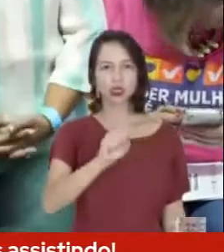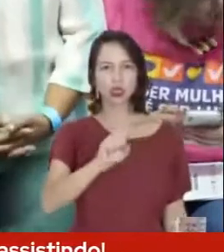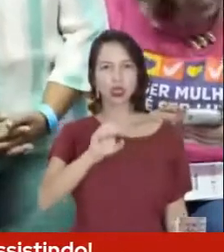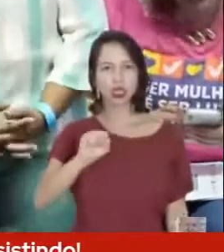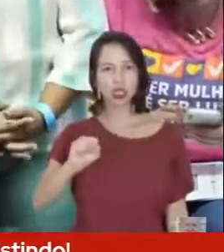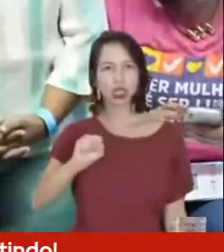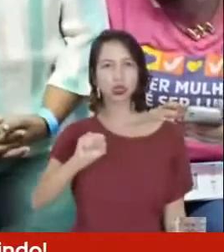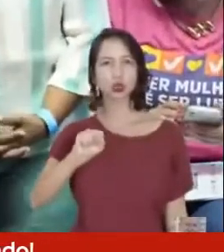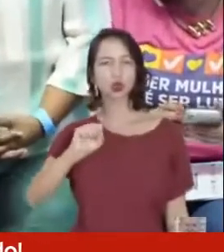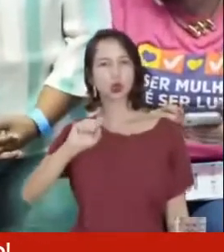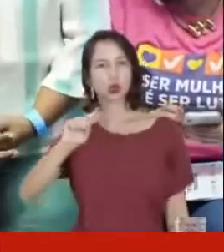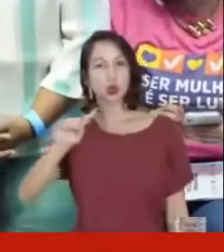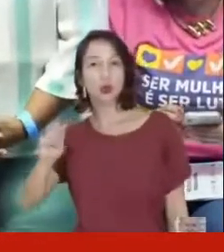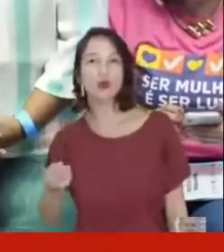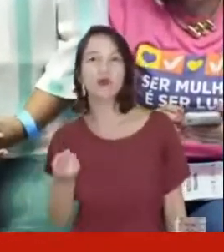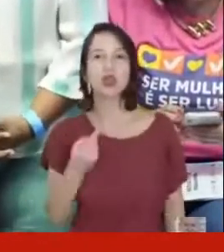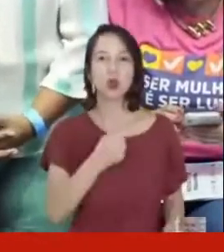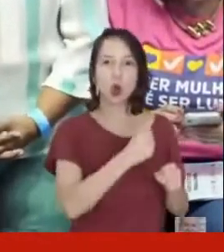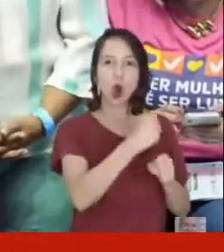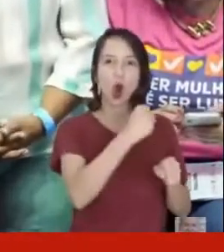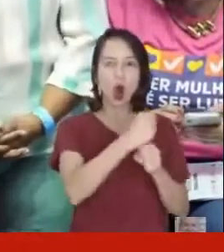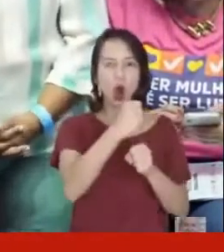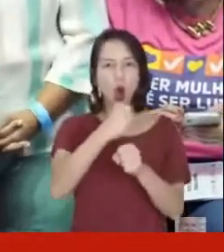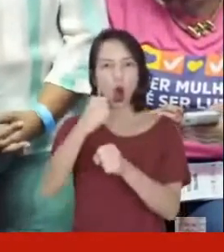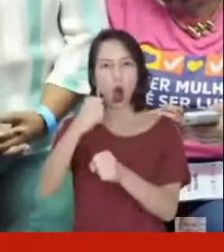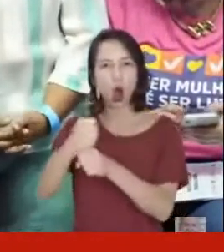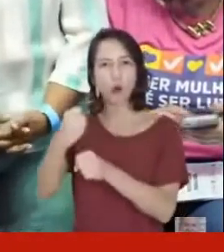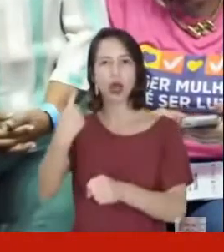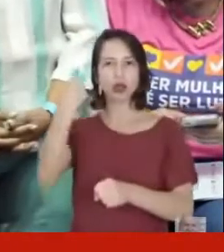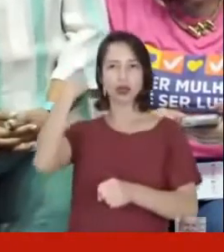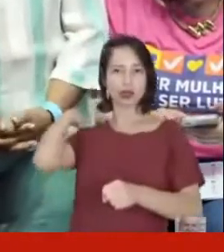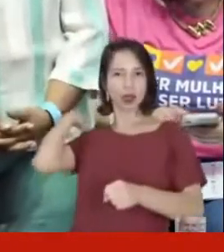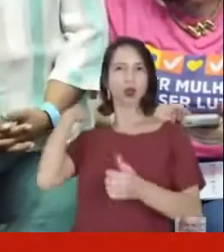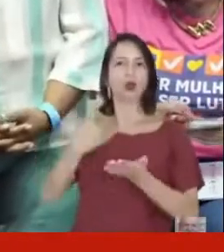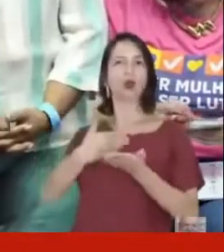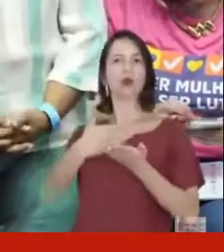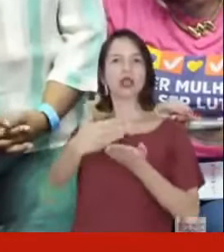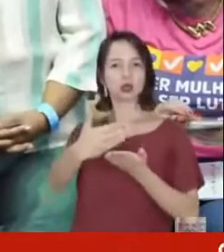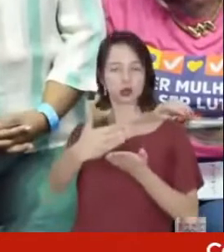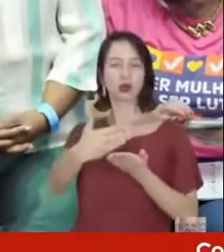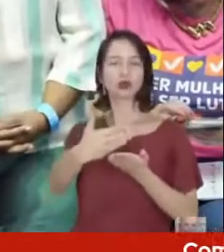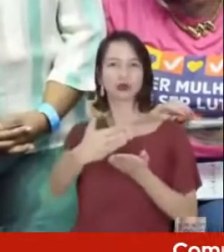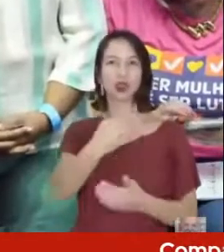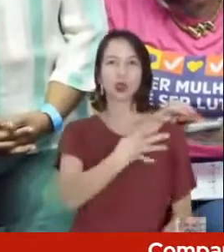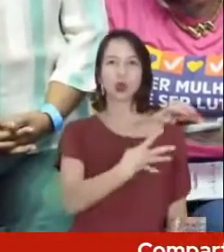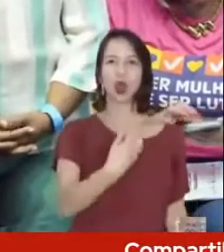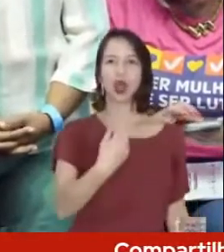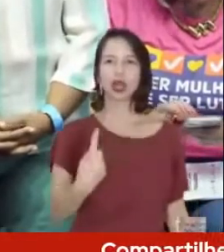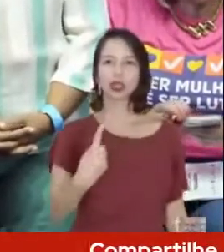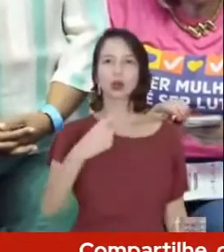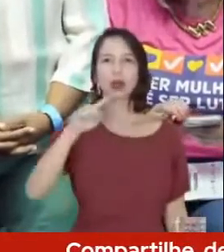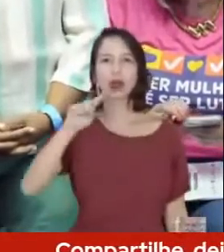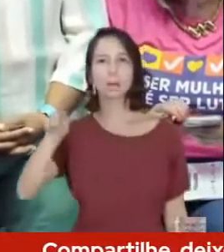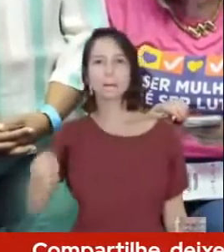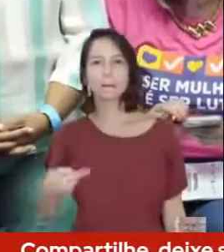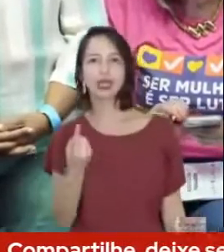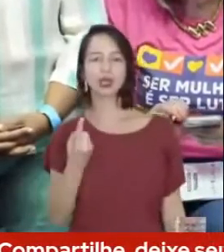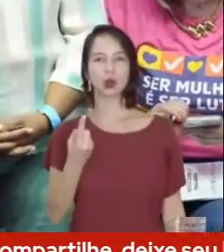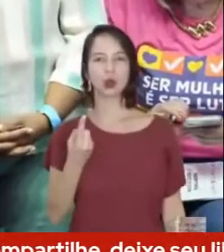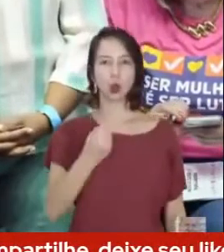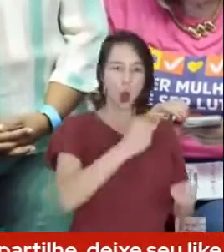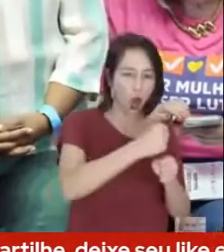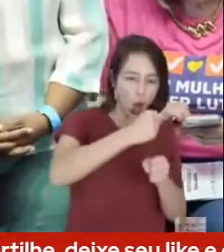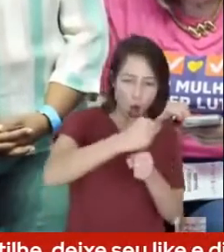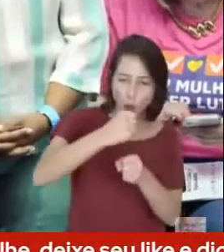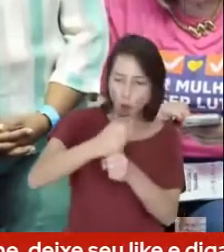41 mil obras de pequeno e médio porte, das quais 3.500